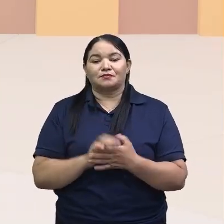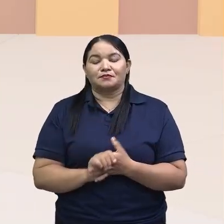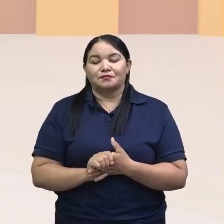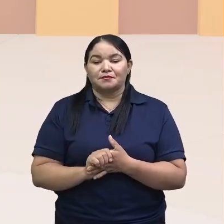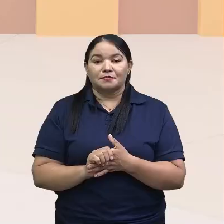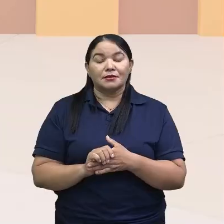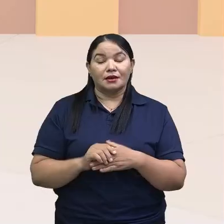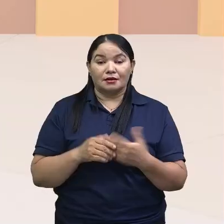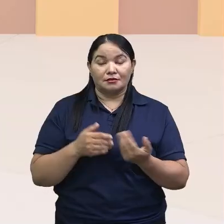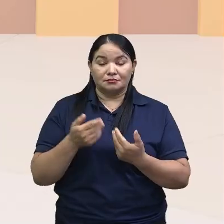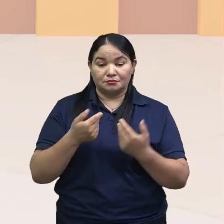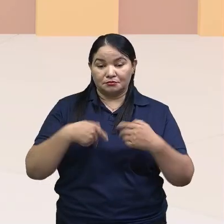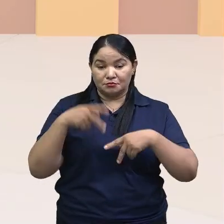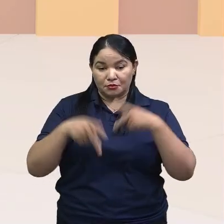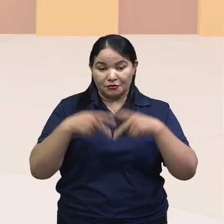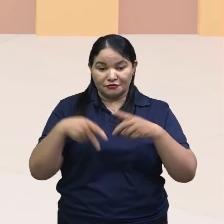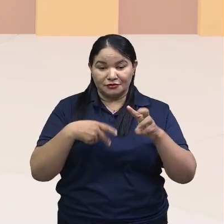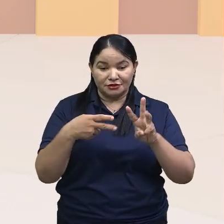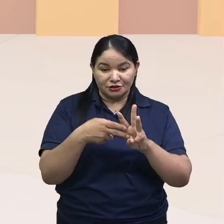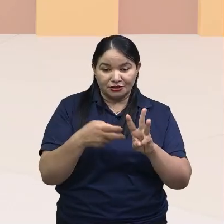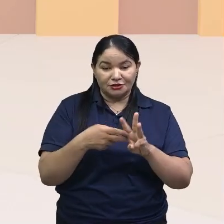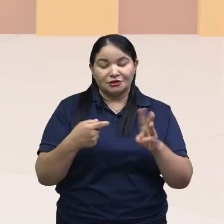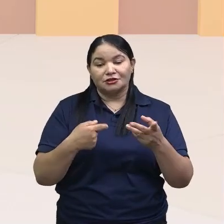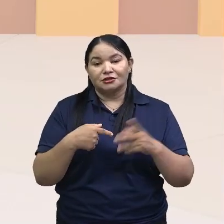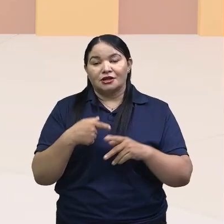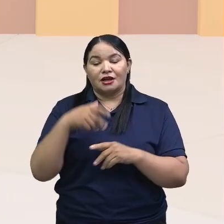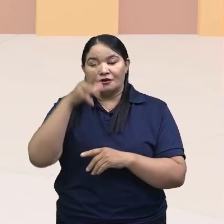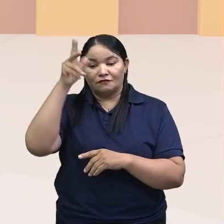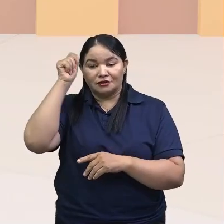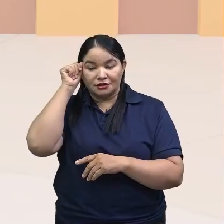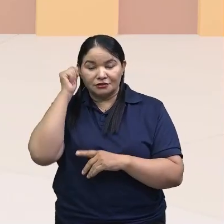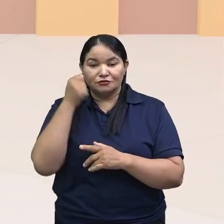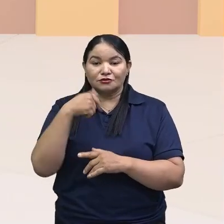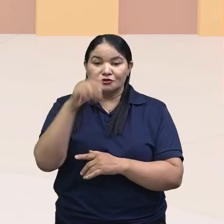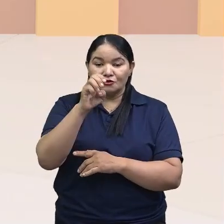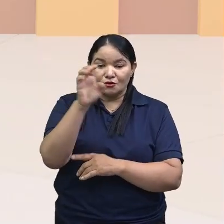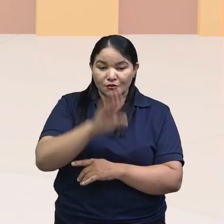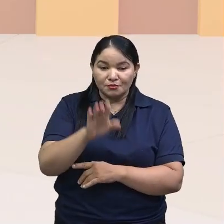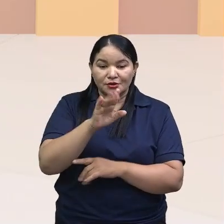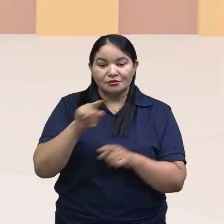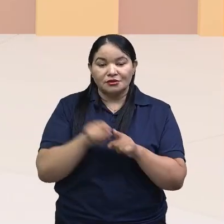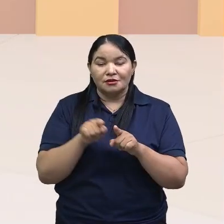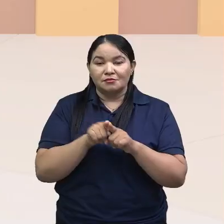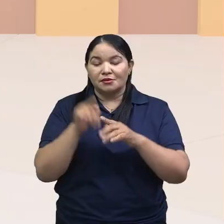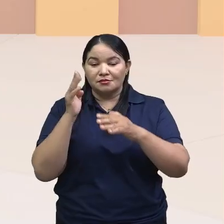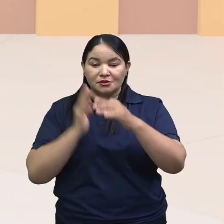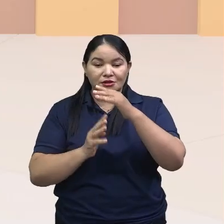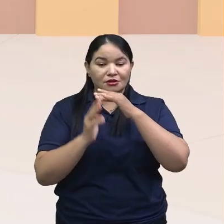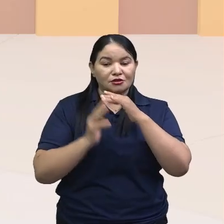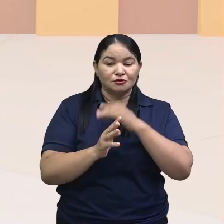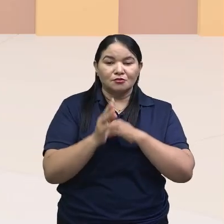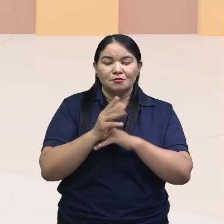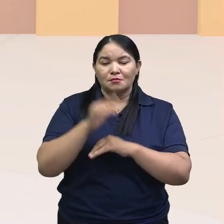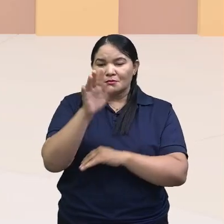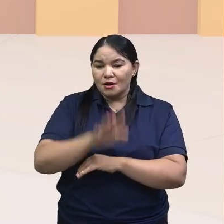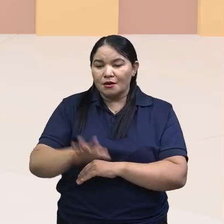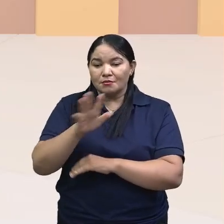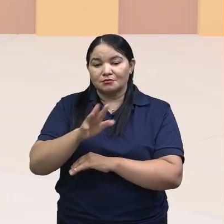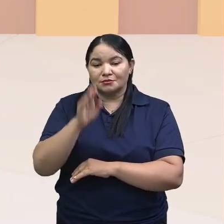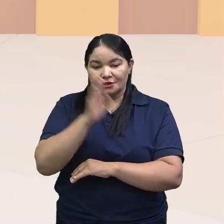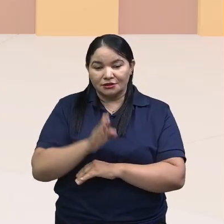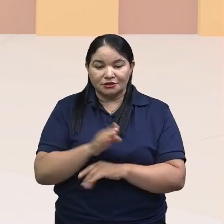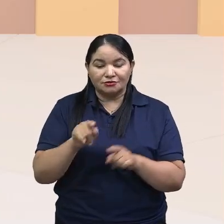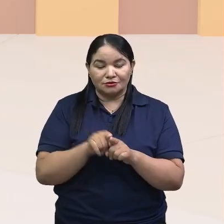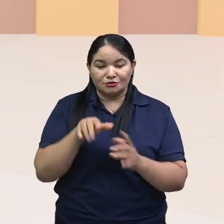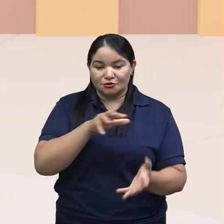povos indígenas, africanos, europeus, imigrantes de várias partes do Brasil e do mundo. Hoje,